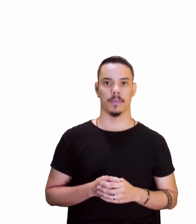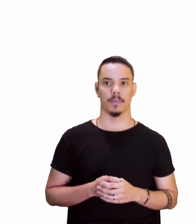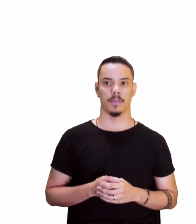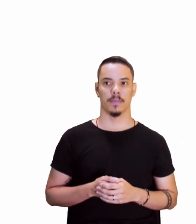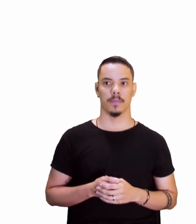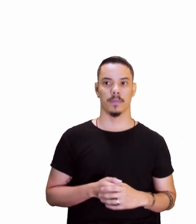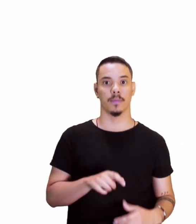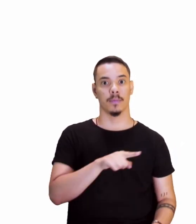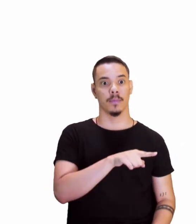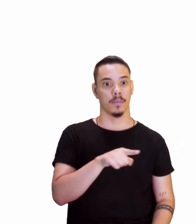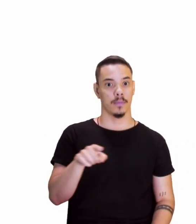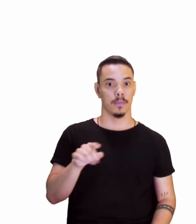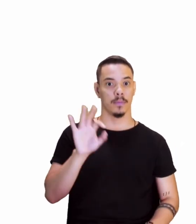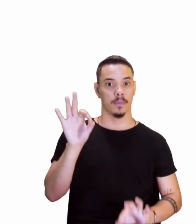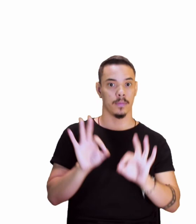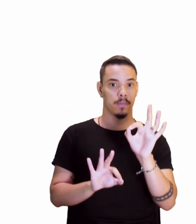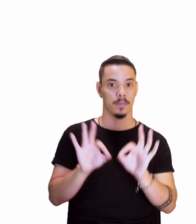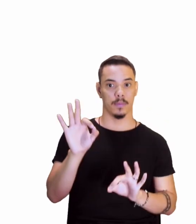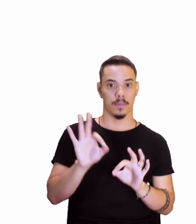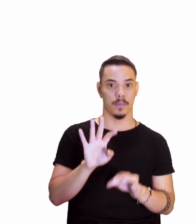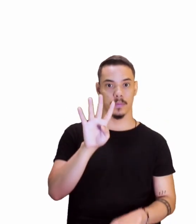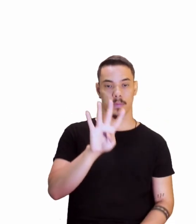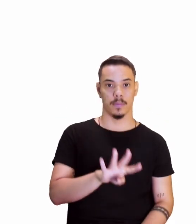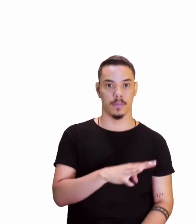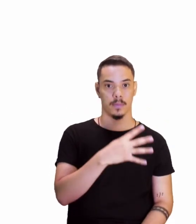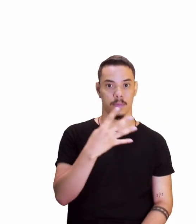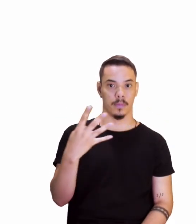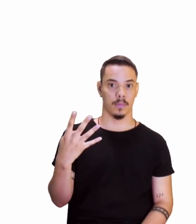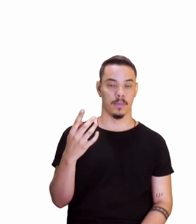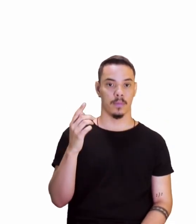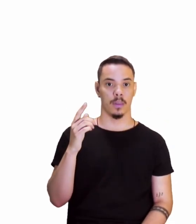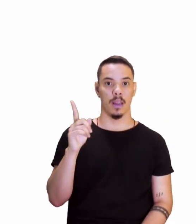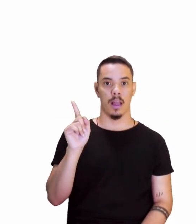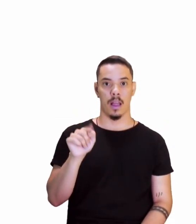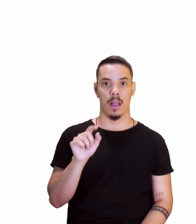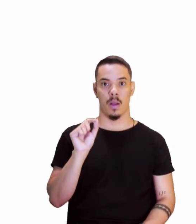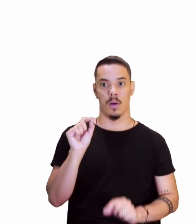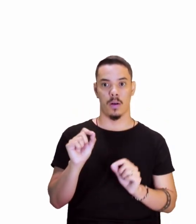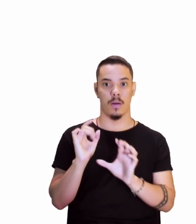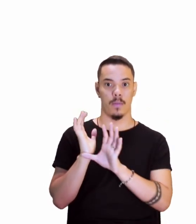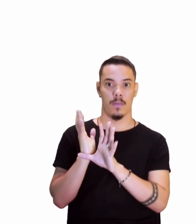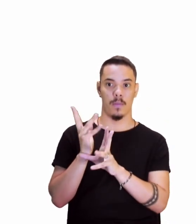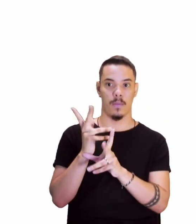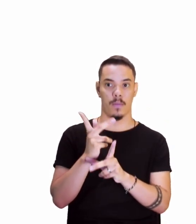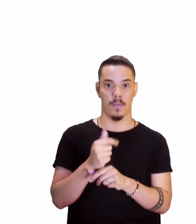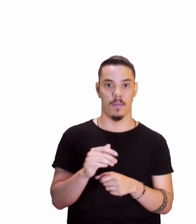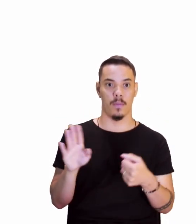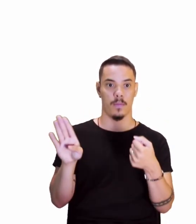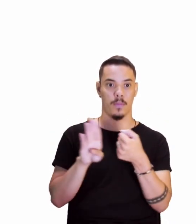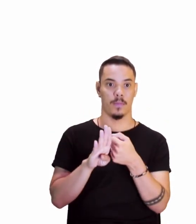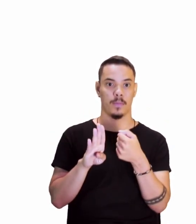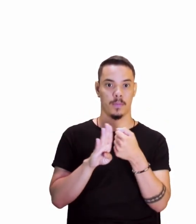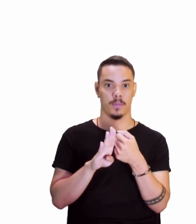Você vai montar um quadro com uma relação de substantivos,